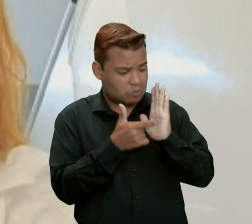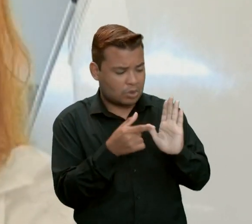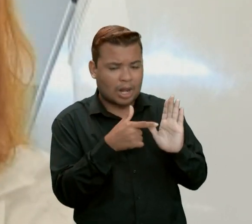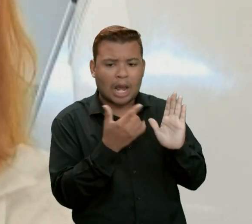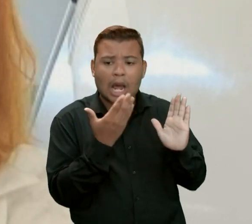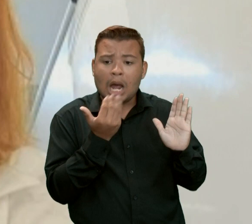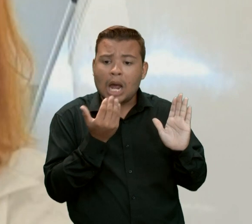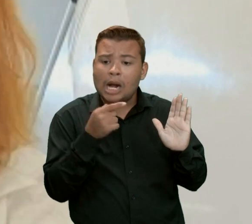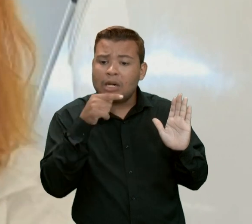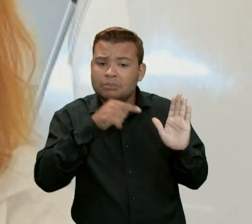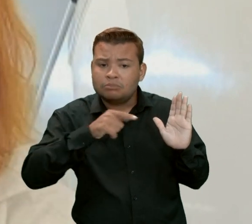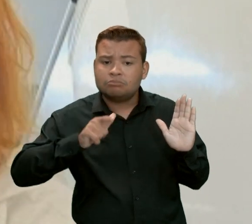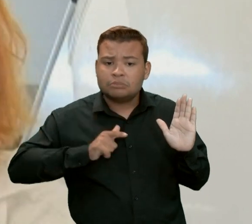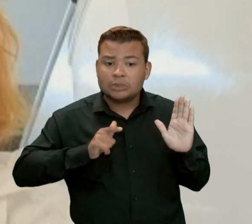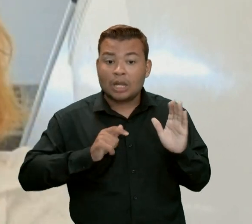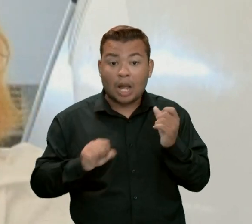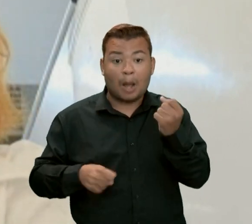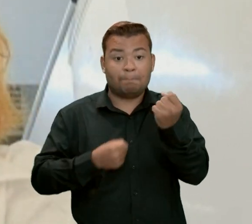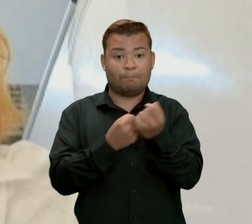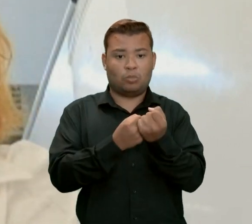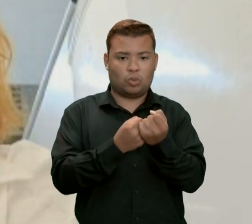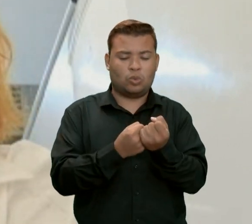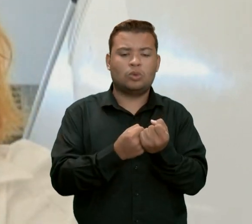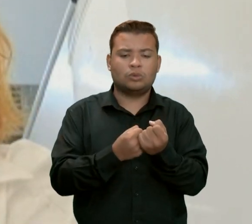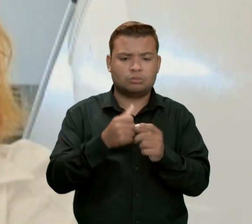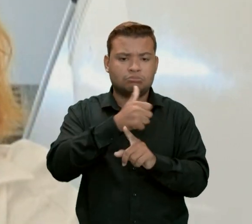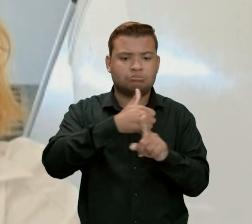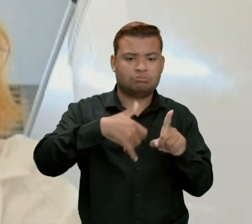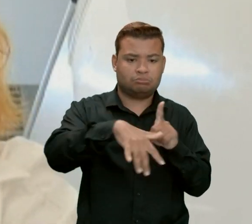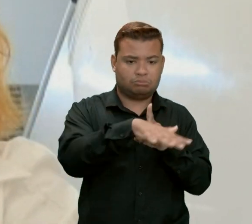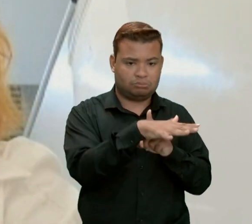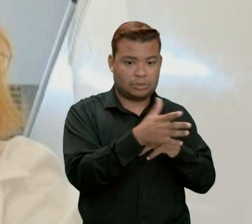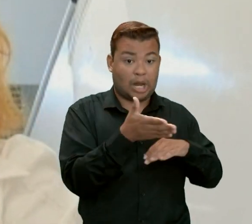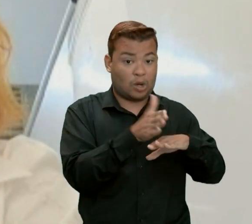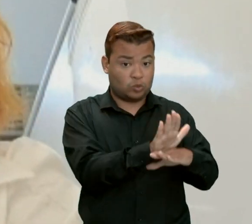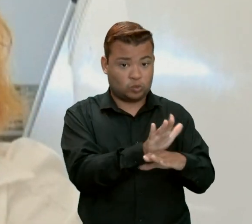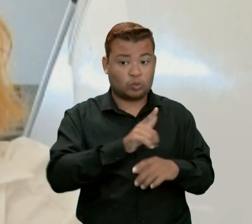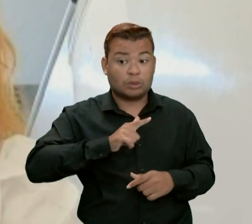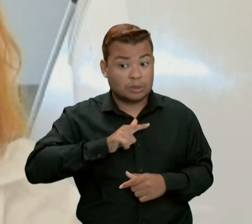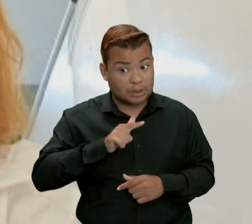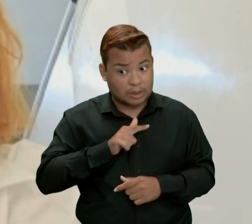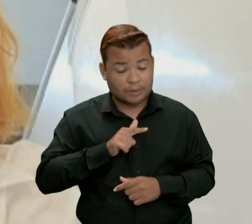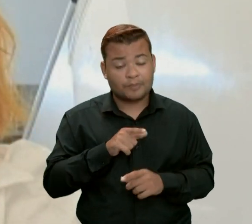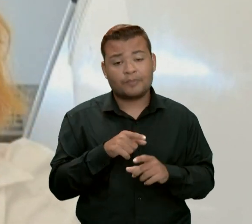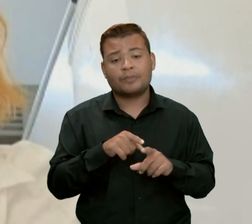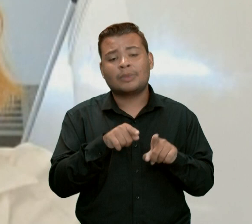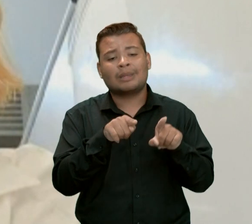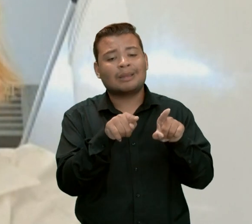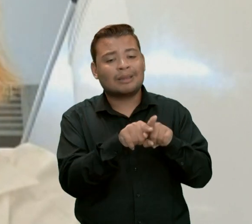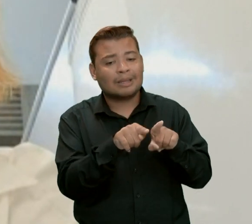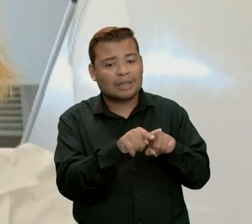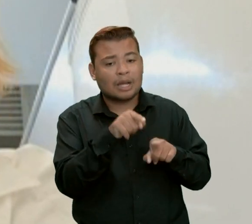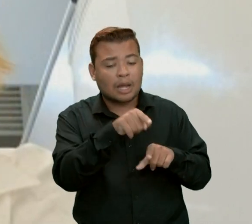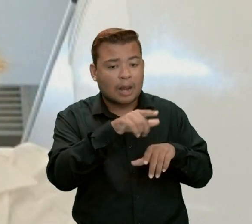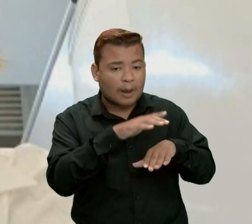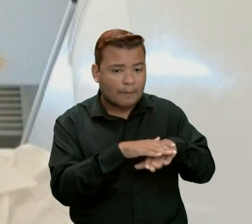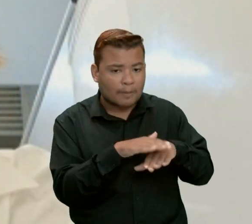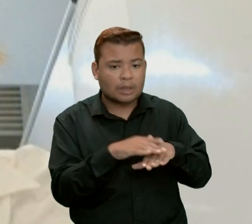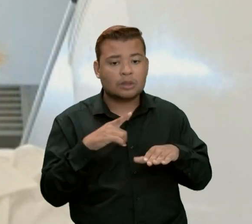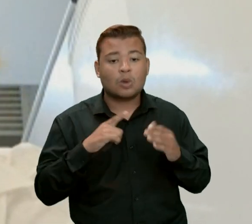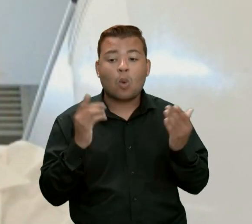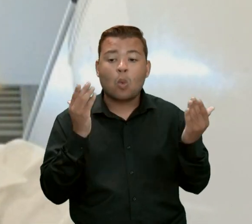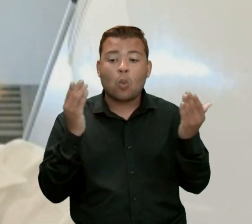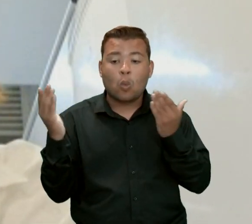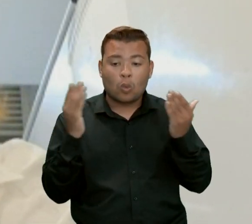é melhor para o meio ambiente, e ele é feito, né? Foi feita uma comparação